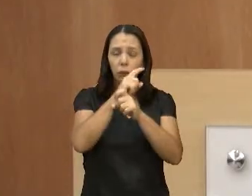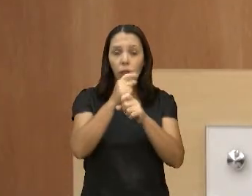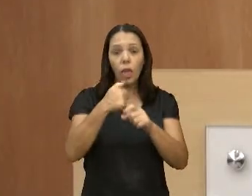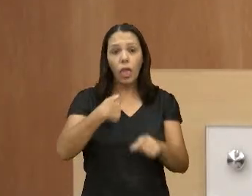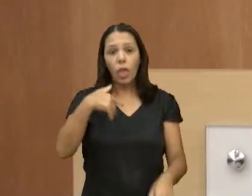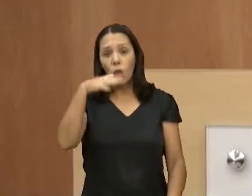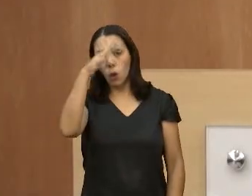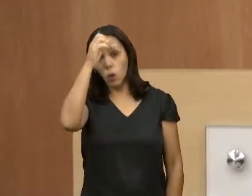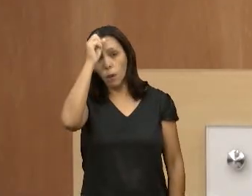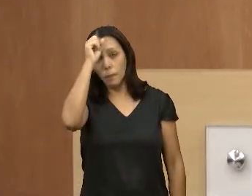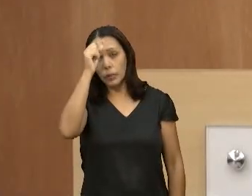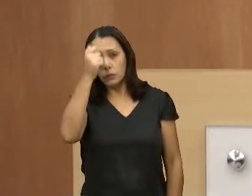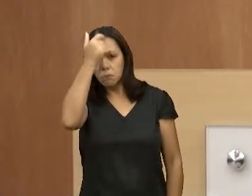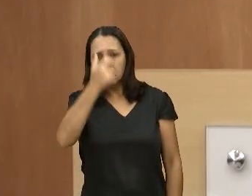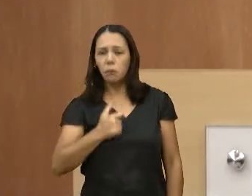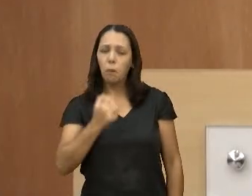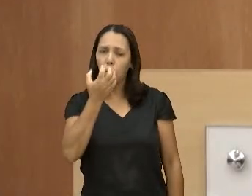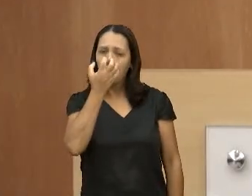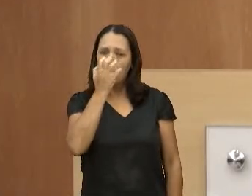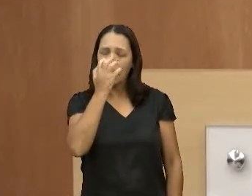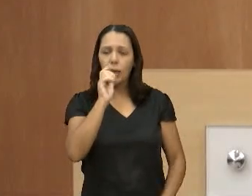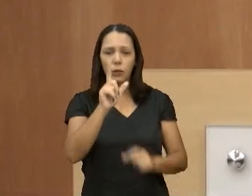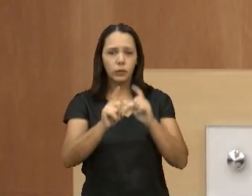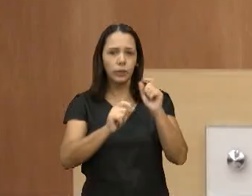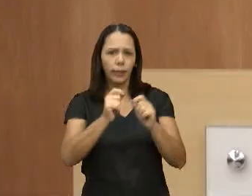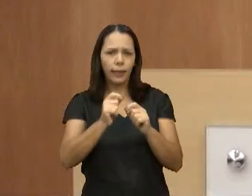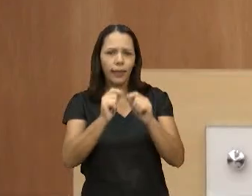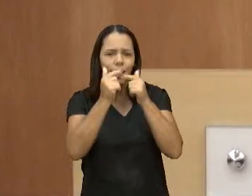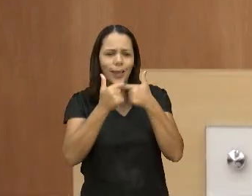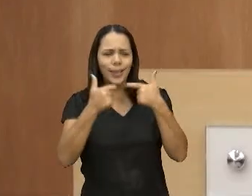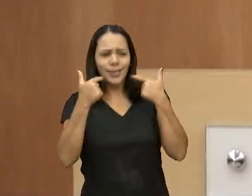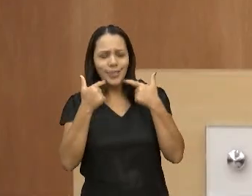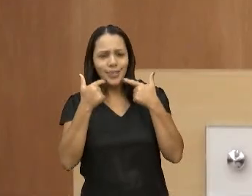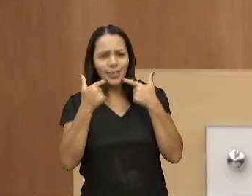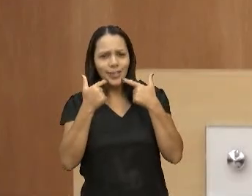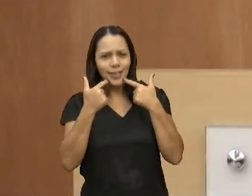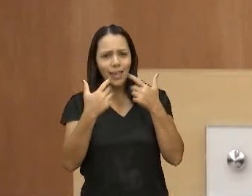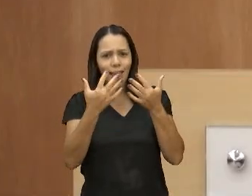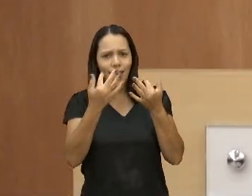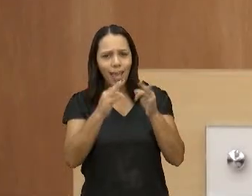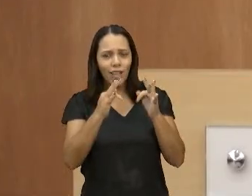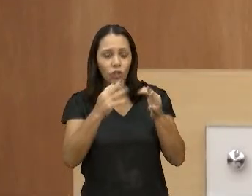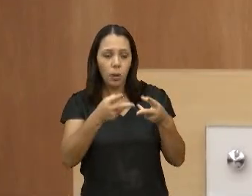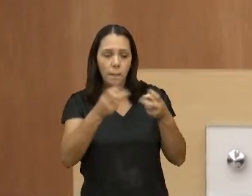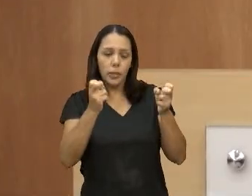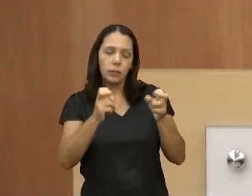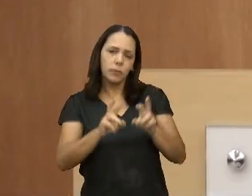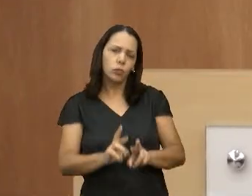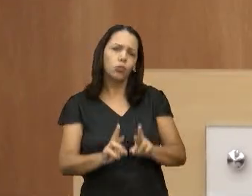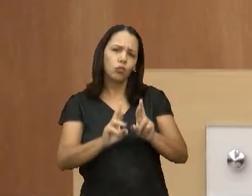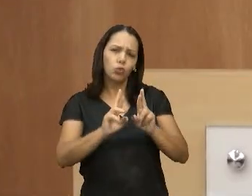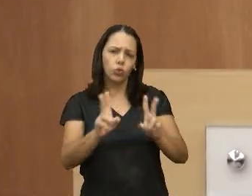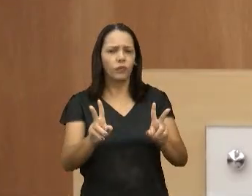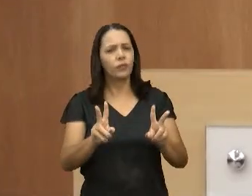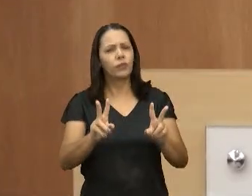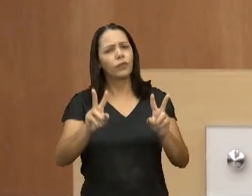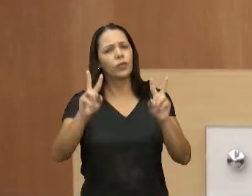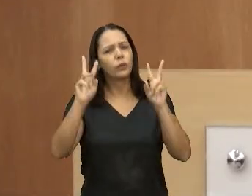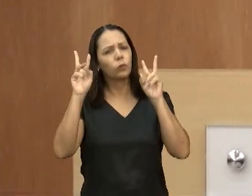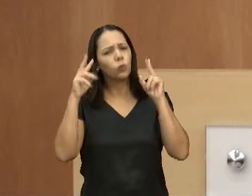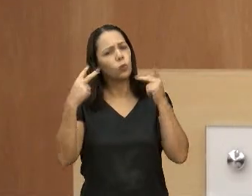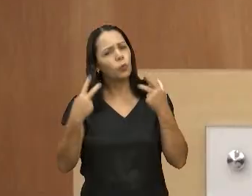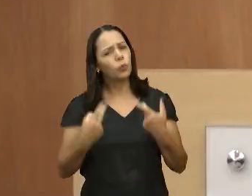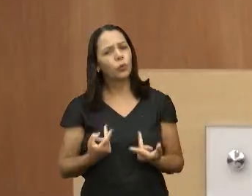rir não é fugir da dor, mas é olhar para ela de um outro jeito, com mais humanidade, com mais